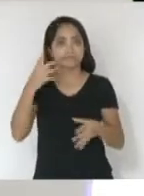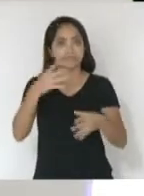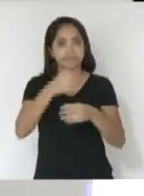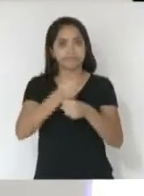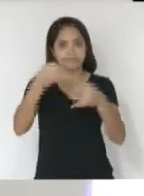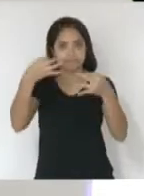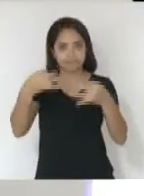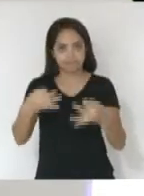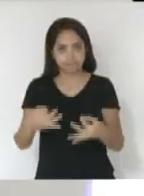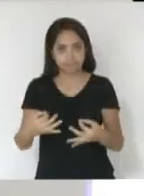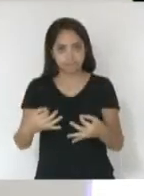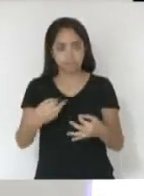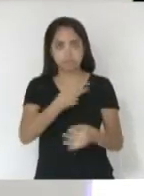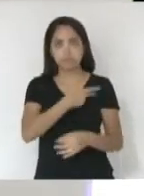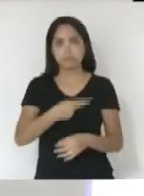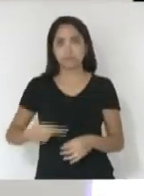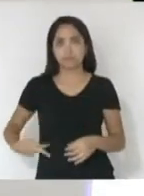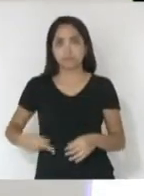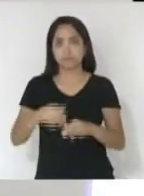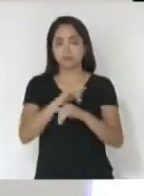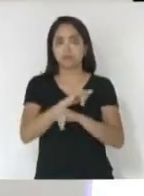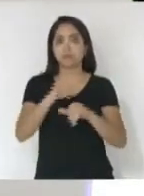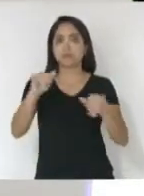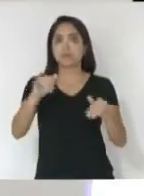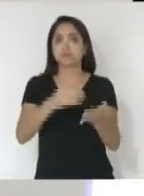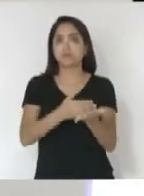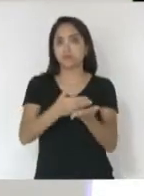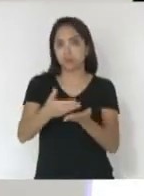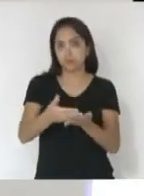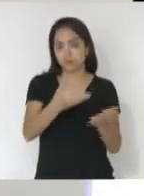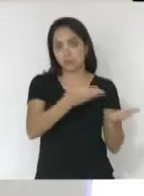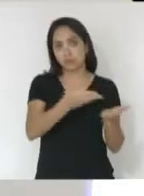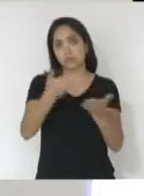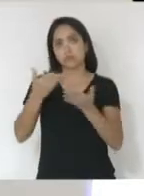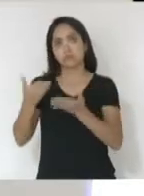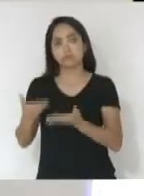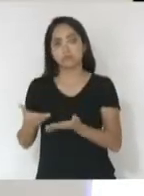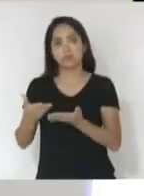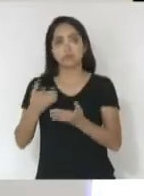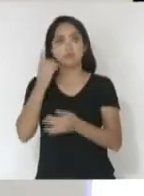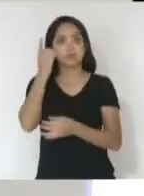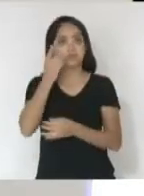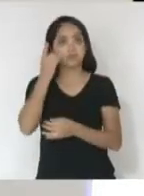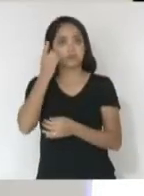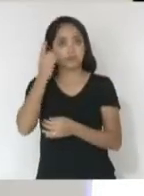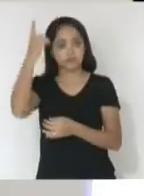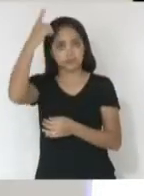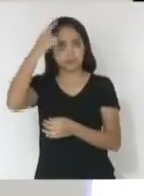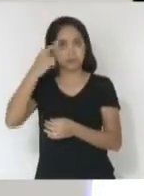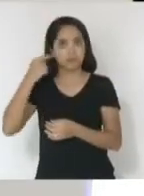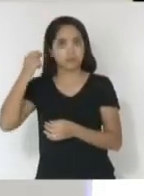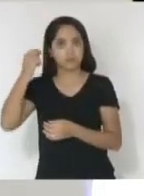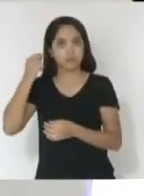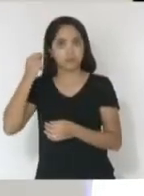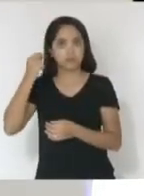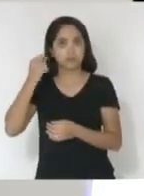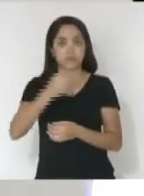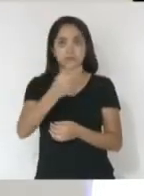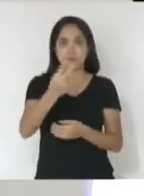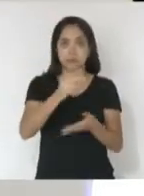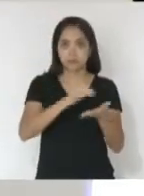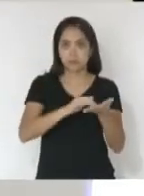quórum regimental, o senhor presidente declarou abertos os trabalhos e convidou a senhora deputada Dirce Adeixait,